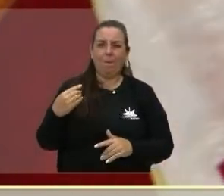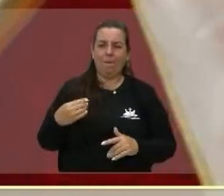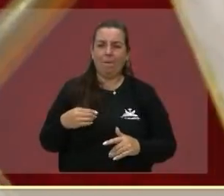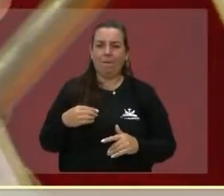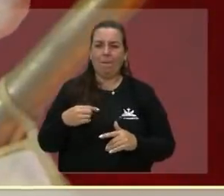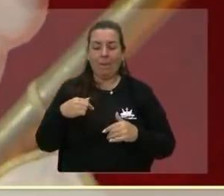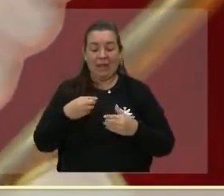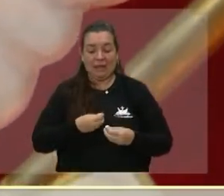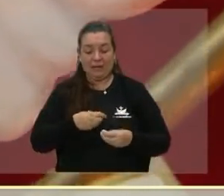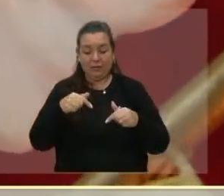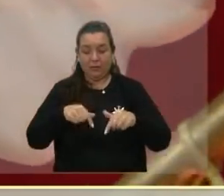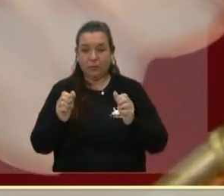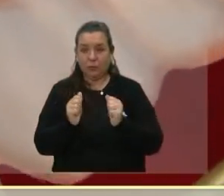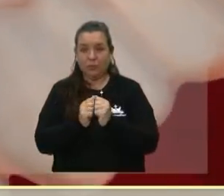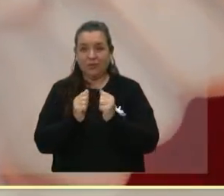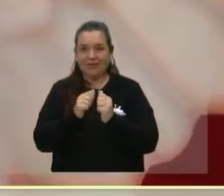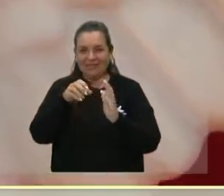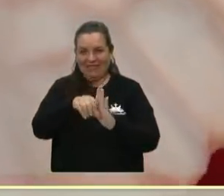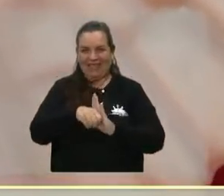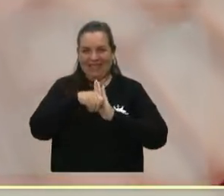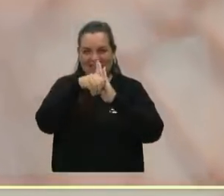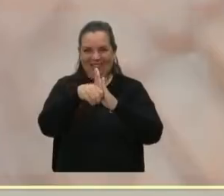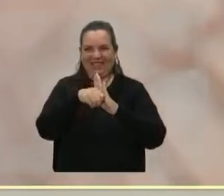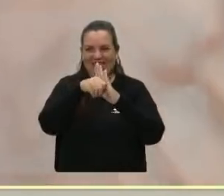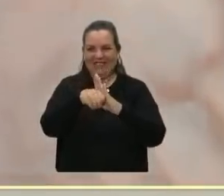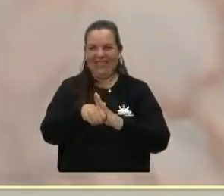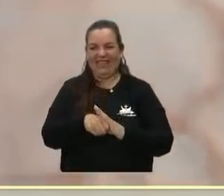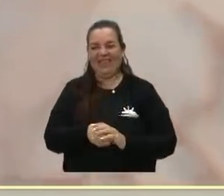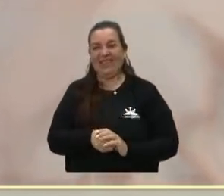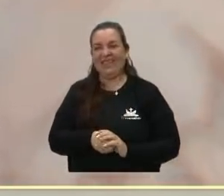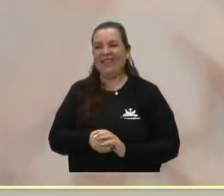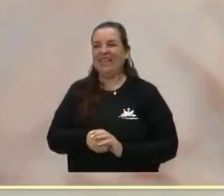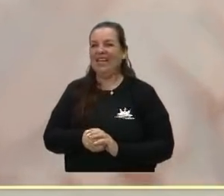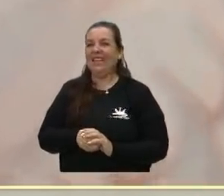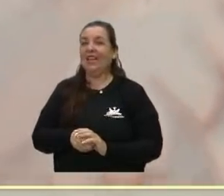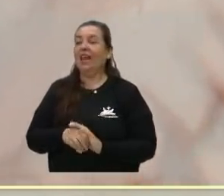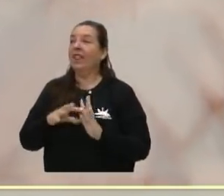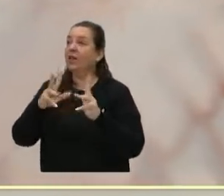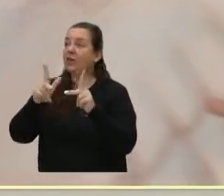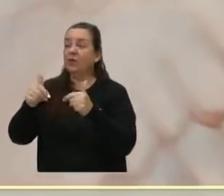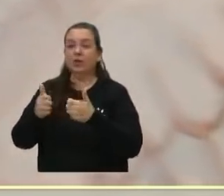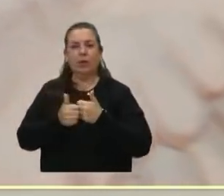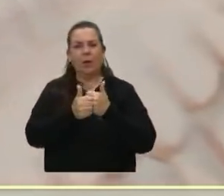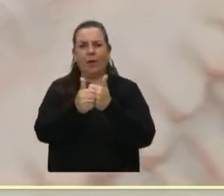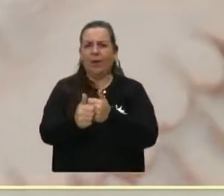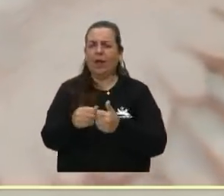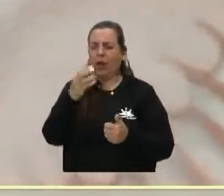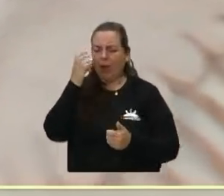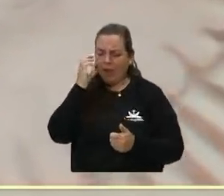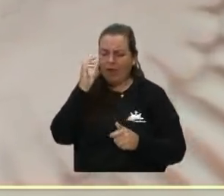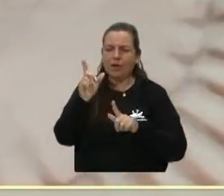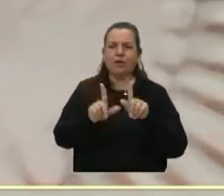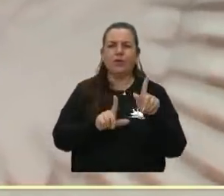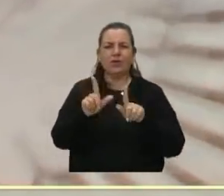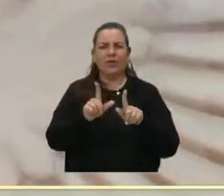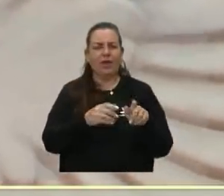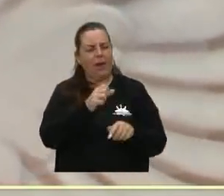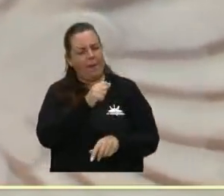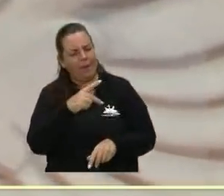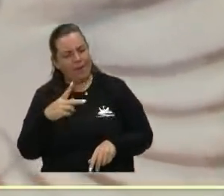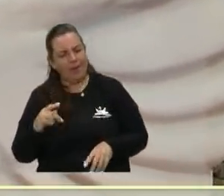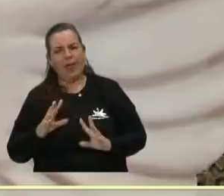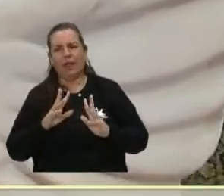que somos essa novela sobre aquele que estão acompanhando pelo mato pela tv pelos